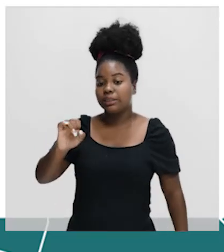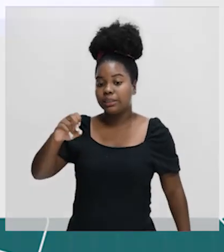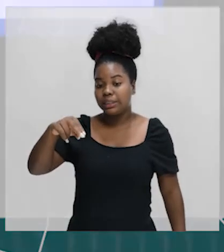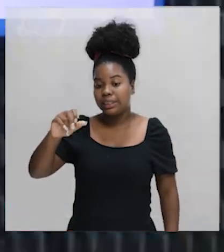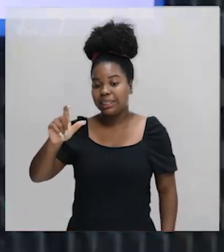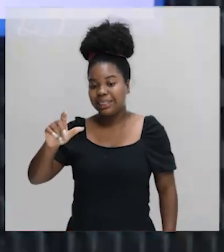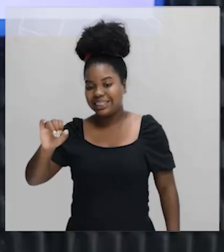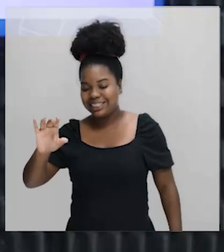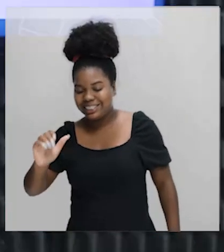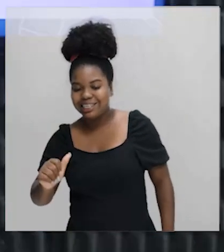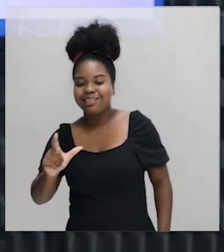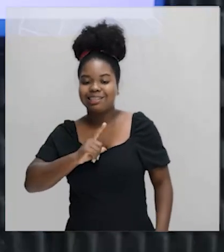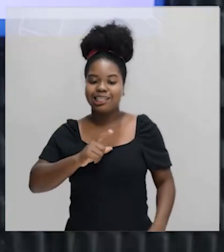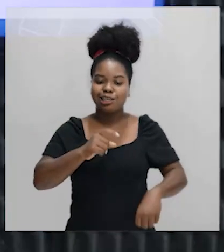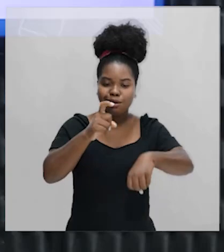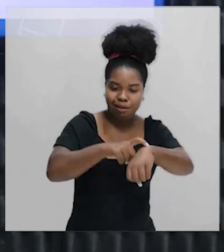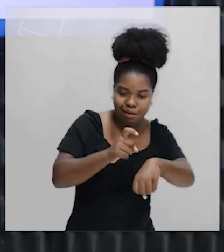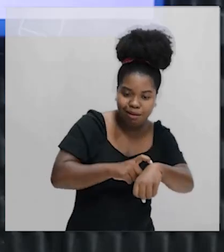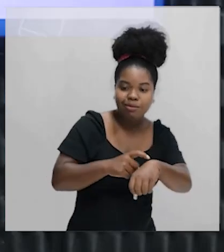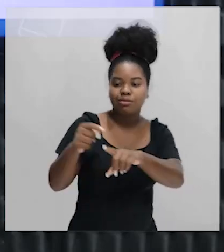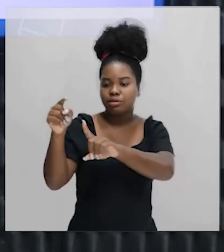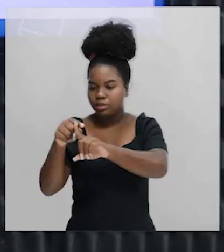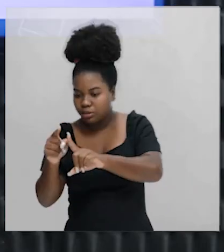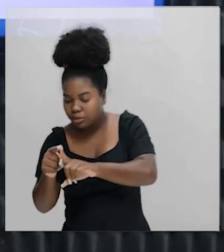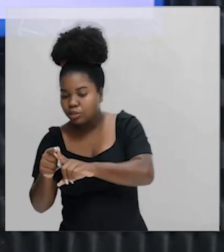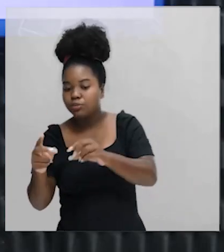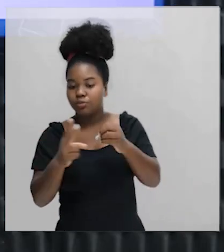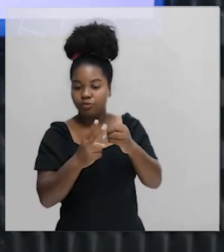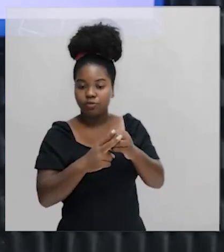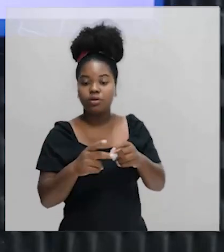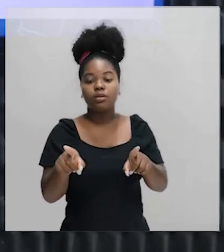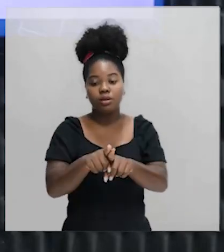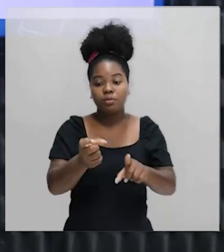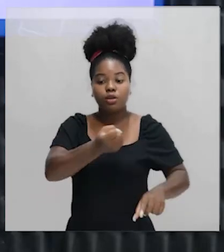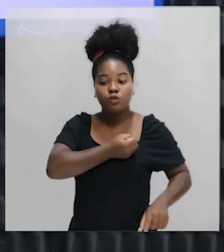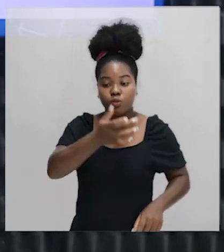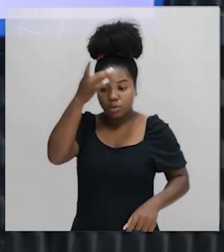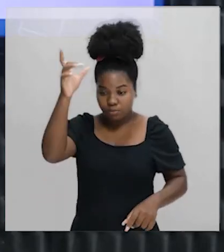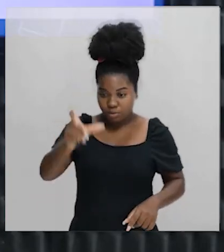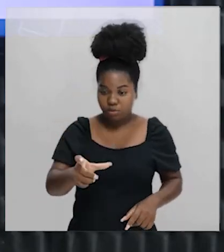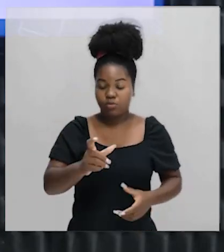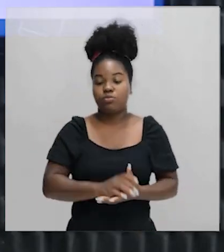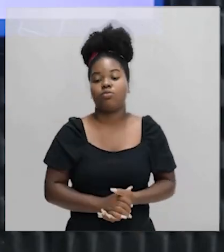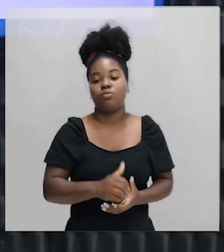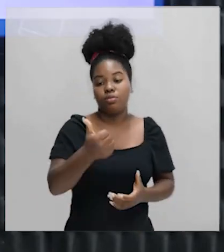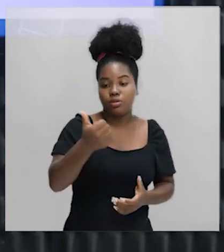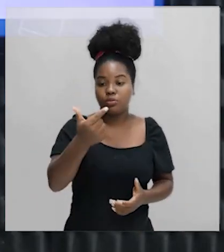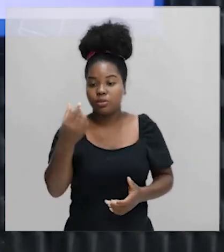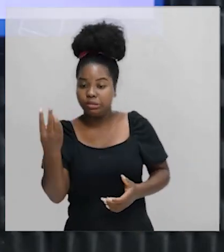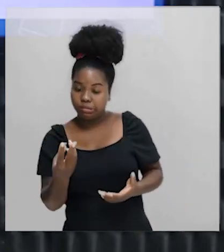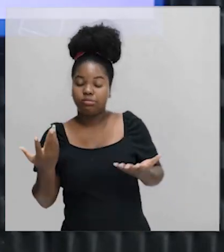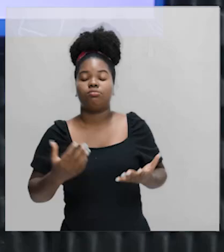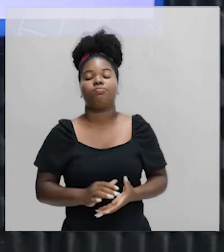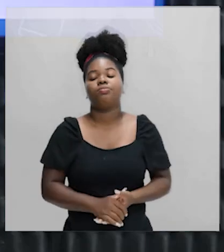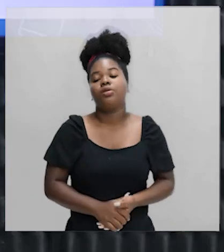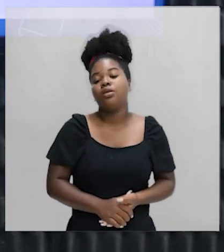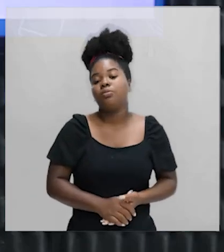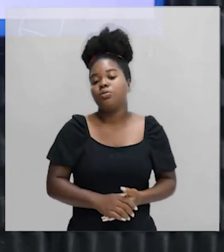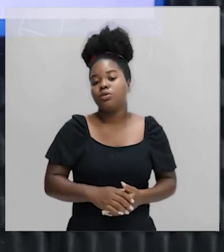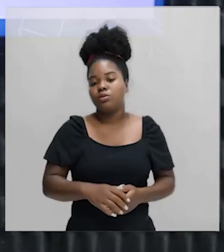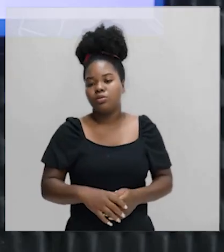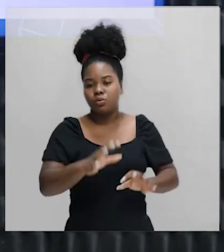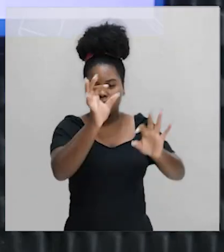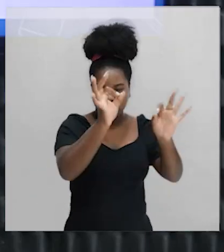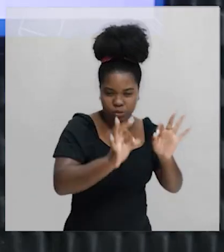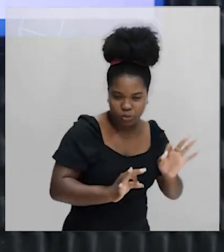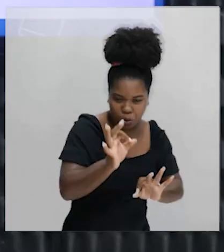o modo e o tempo, e para marcar também o número e a pessoa. Por isso, quando nós conjugamos um verbo,